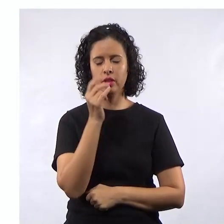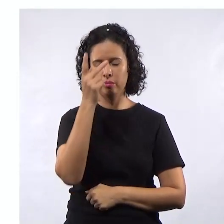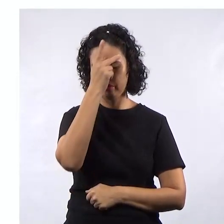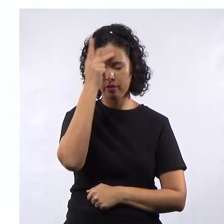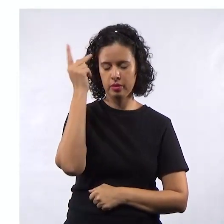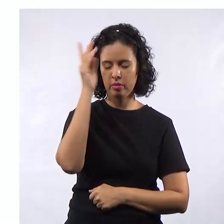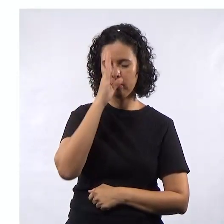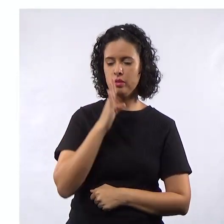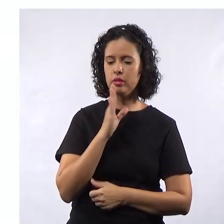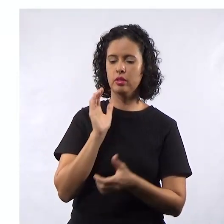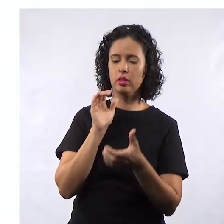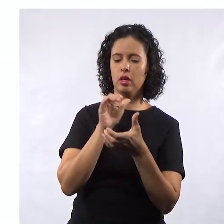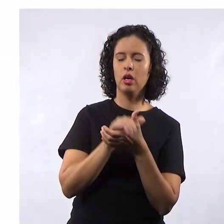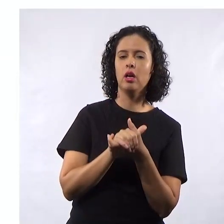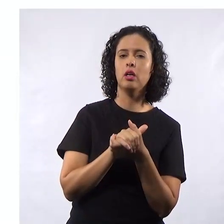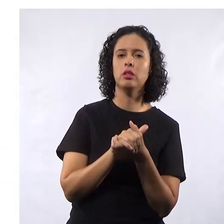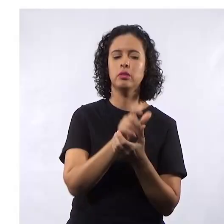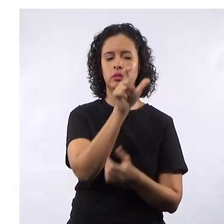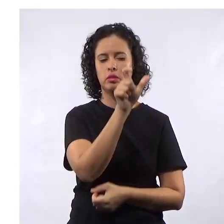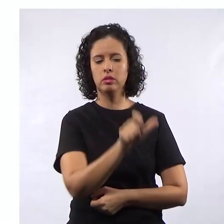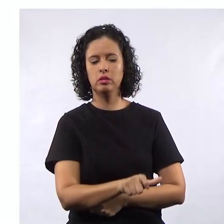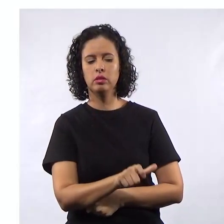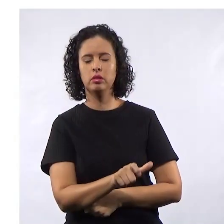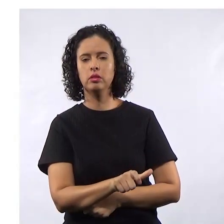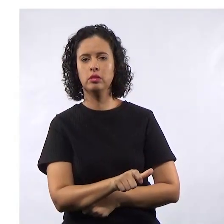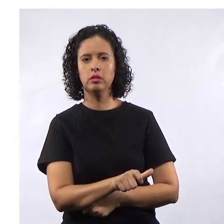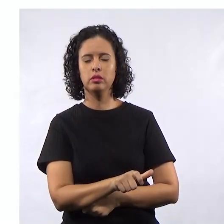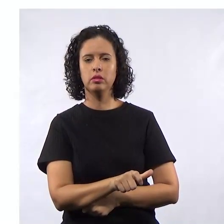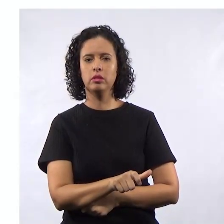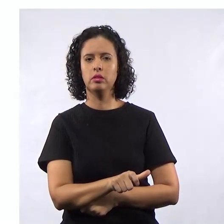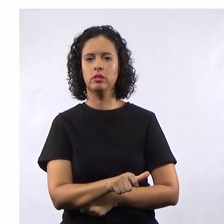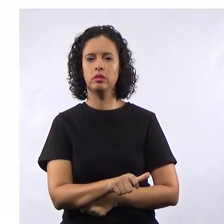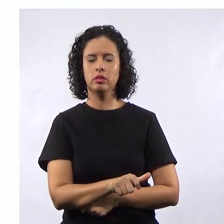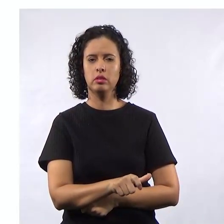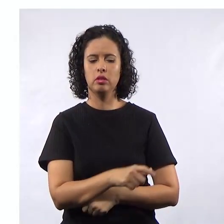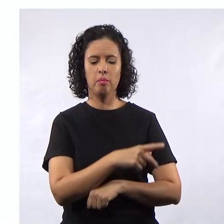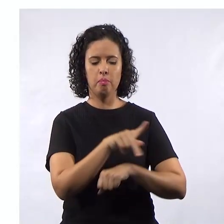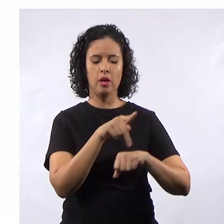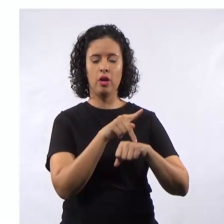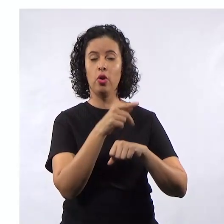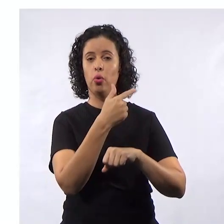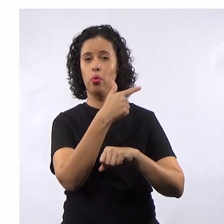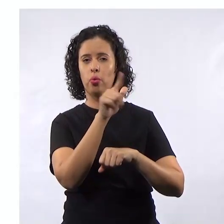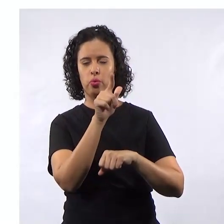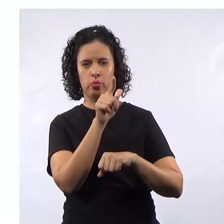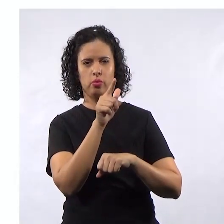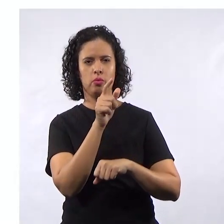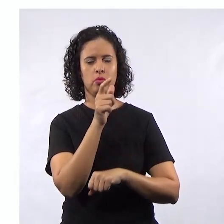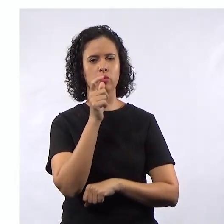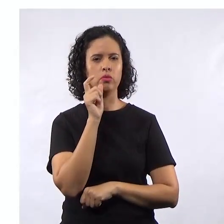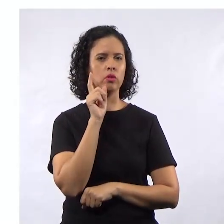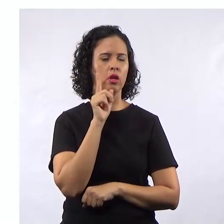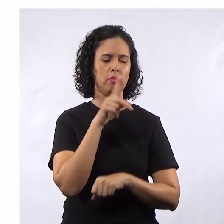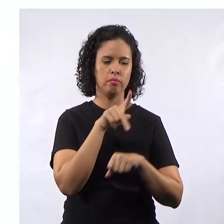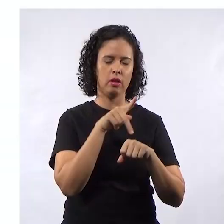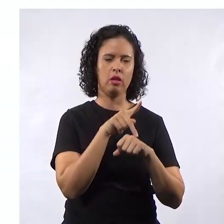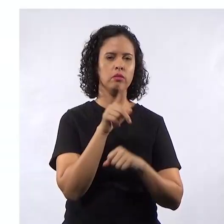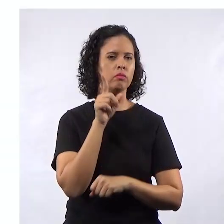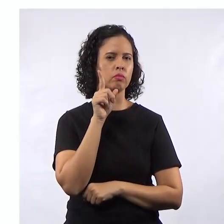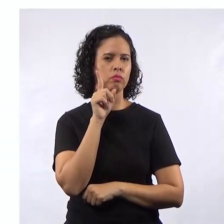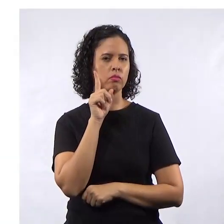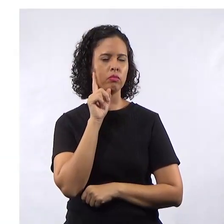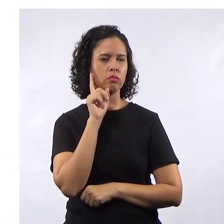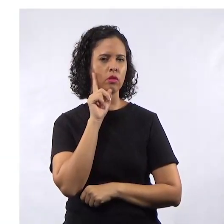uma brasileira que casou com, sei lá, alguém de outro país, né, com inglês, alguém da Inglaterra,